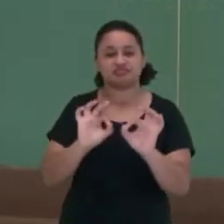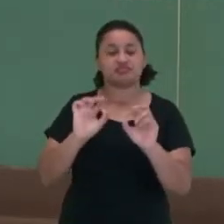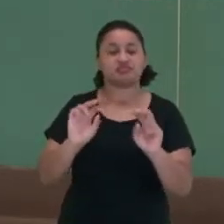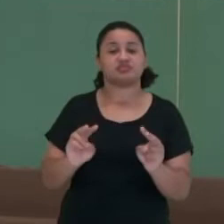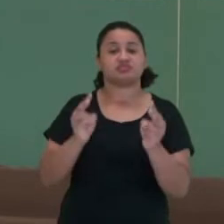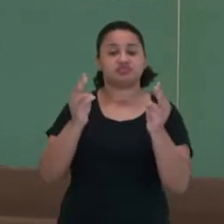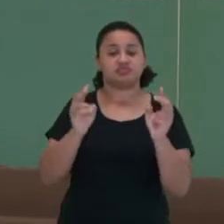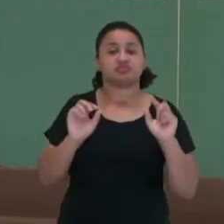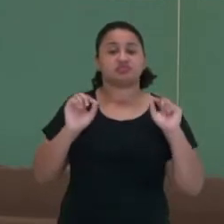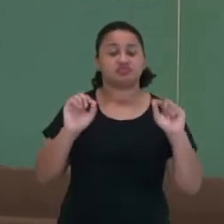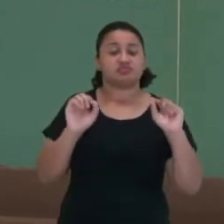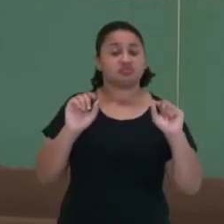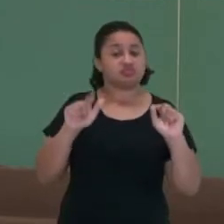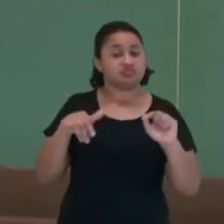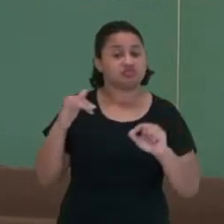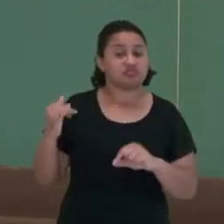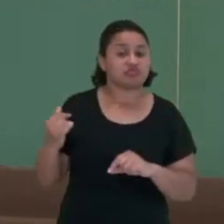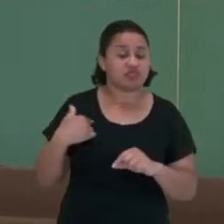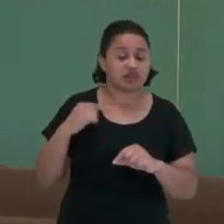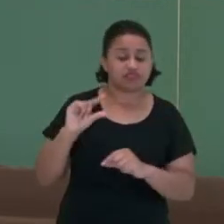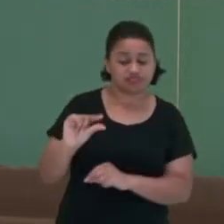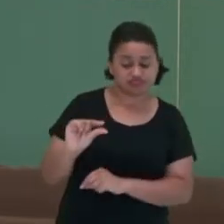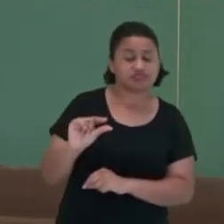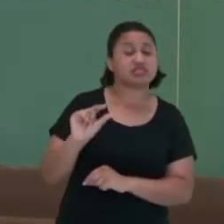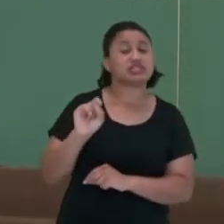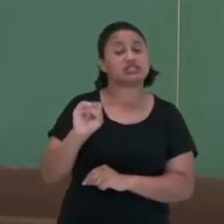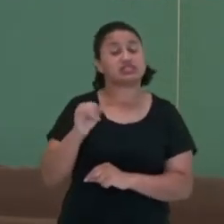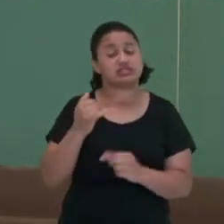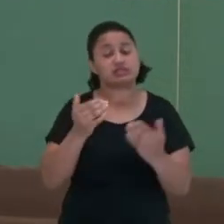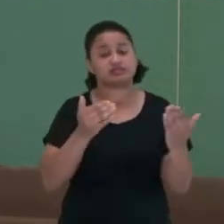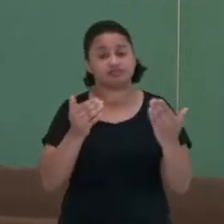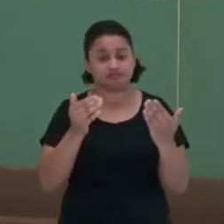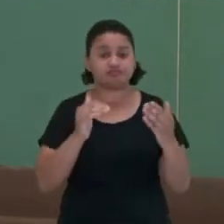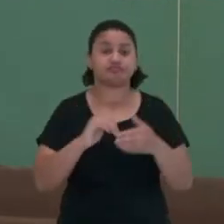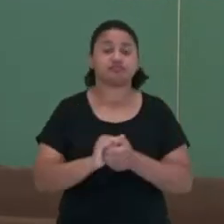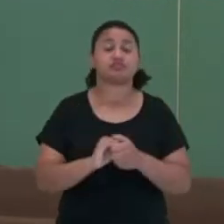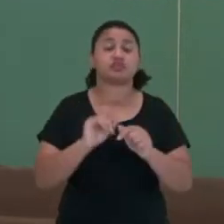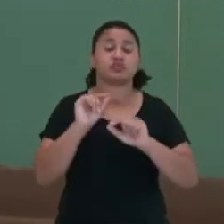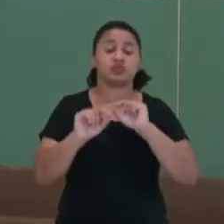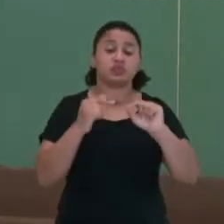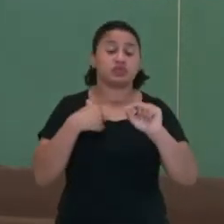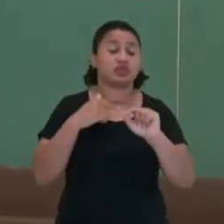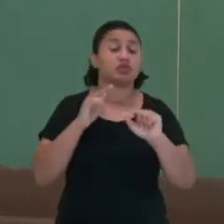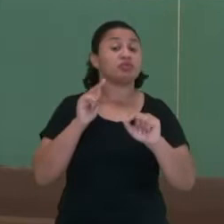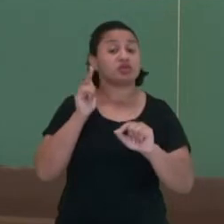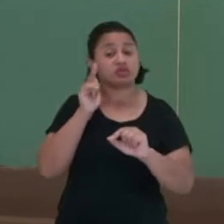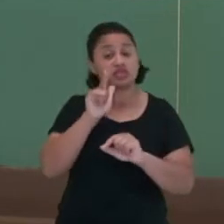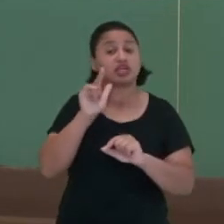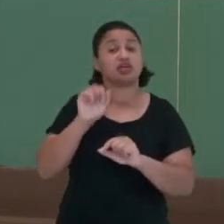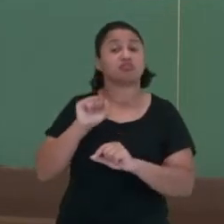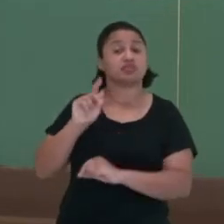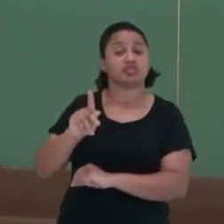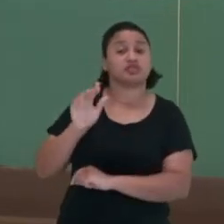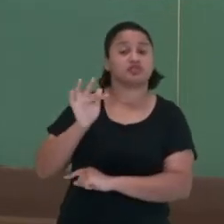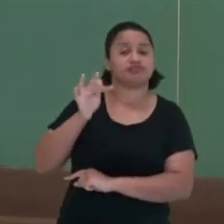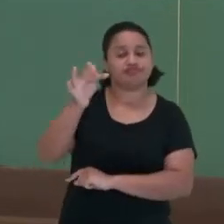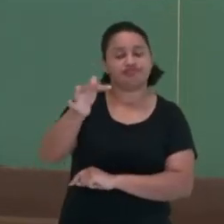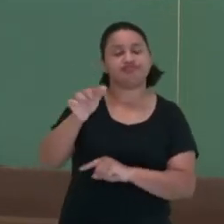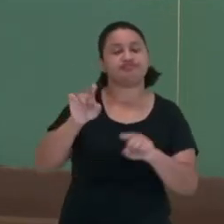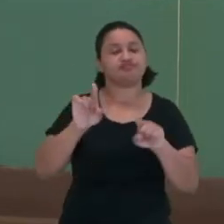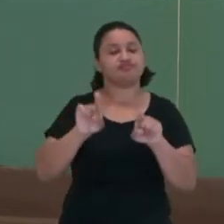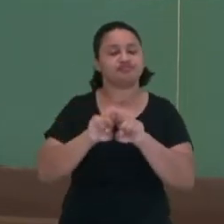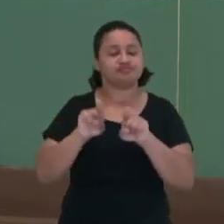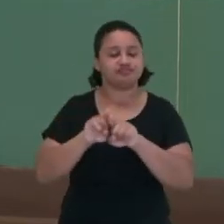valor é um valor extremamente pequeno para ele contar com uma futura aposentadoria, a questão